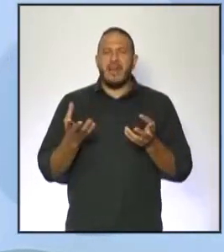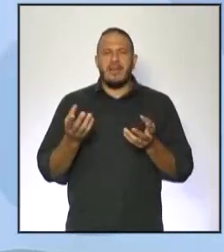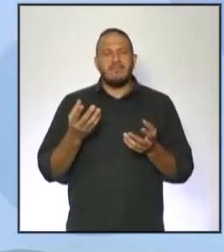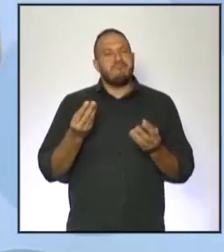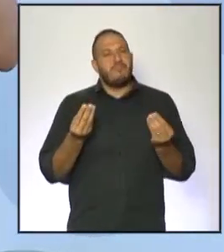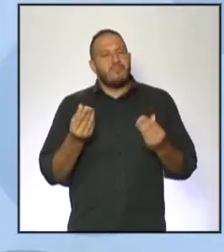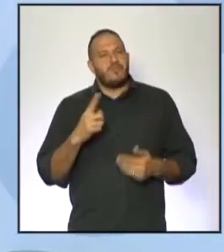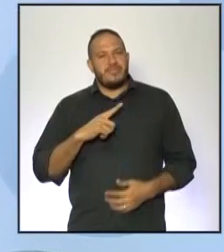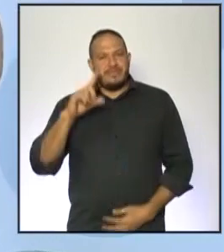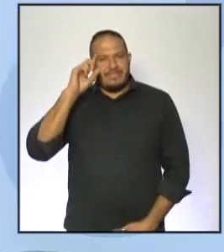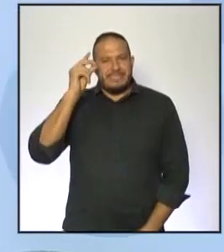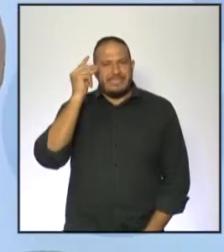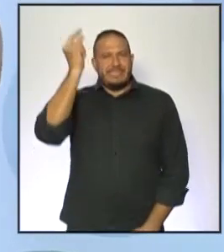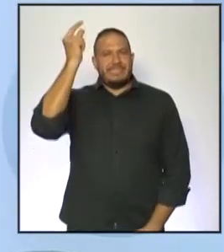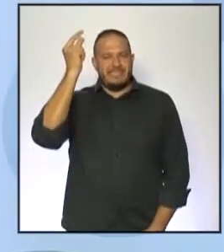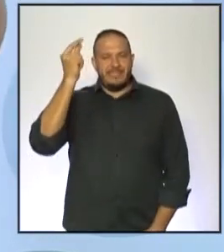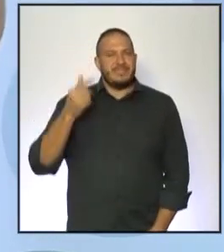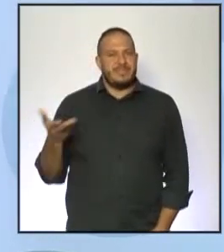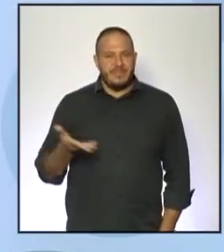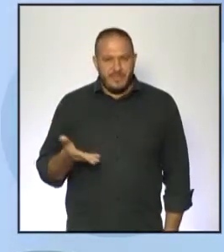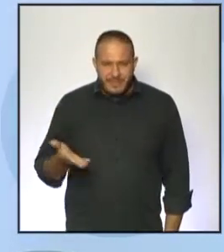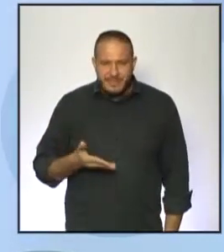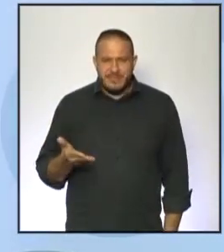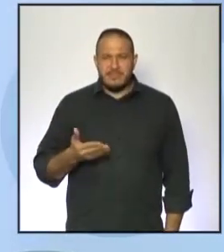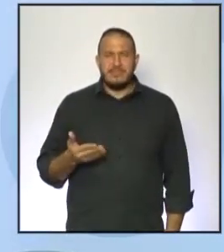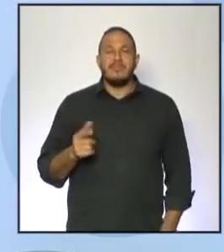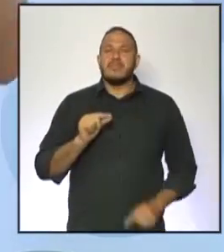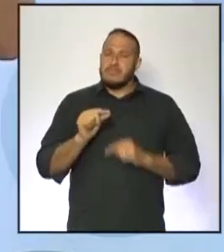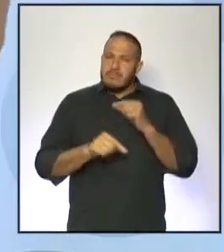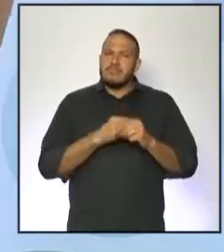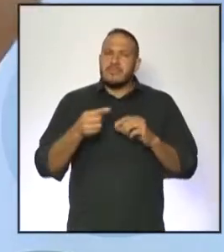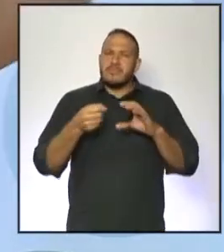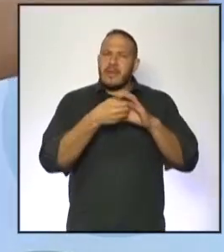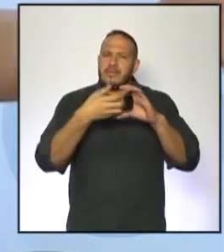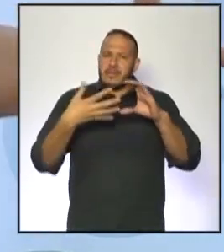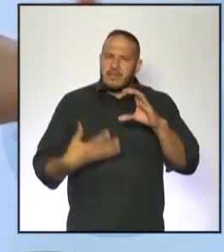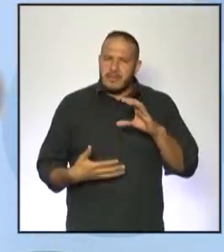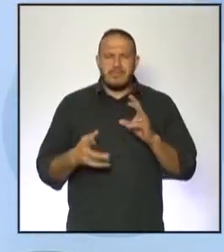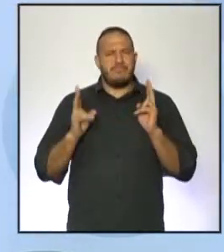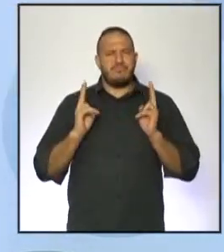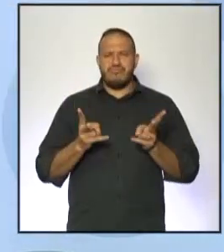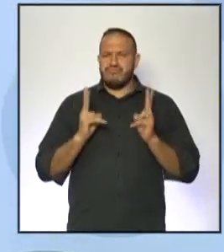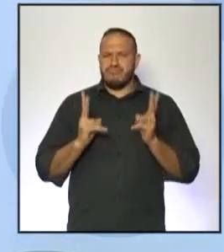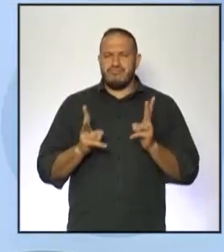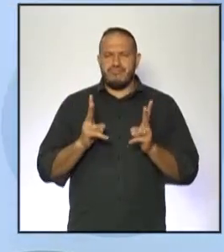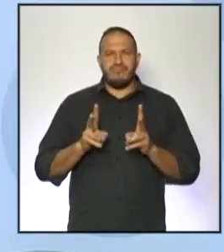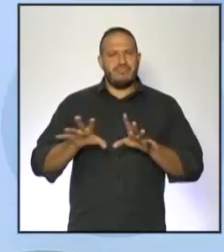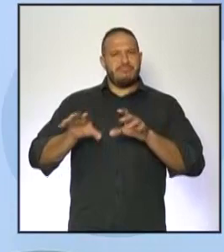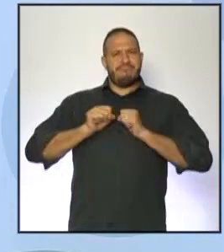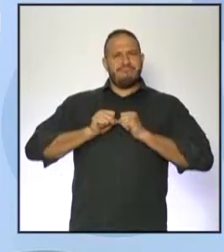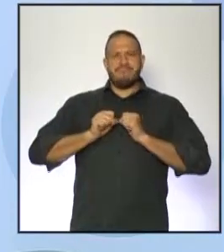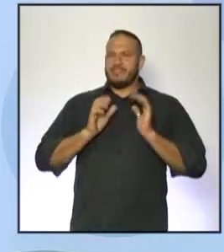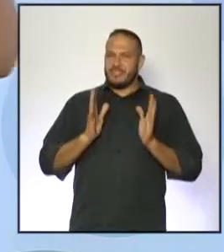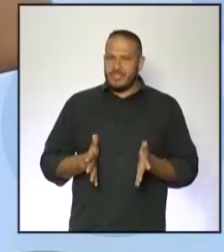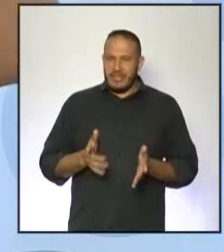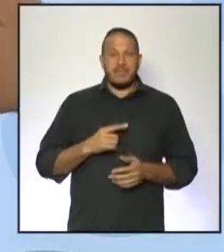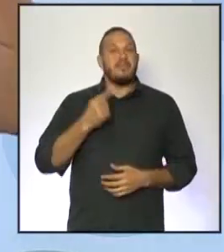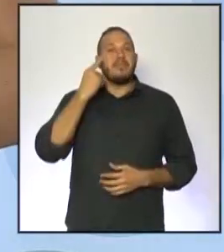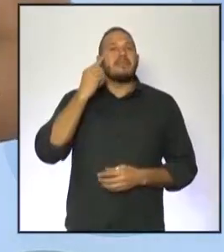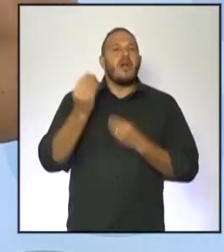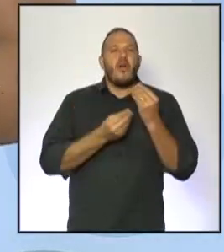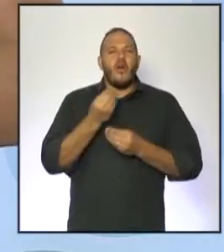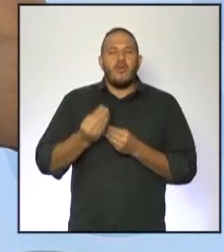nossa criatividade. Essas são características que nos acompanham desde sempre. É só a gente pensar na história